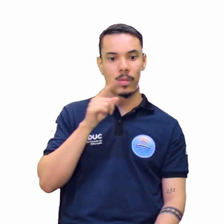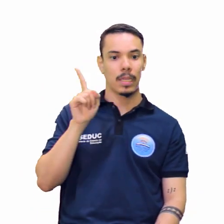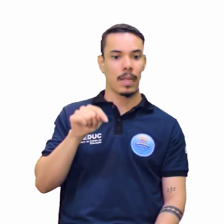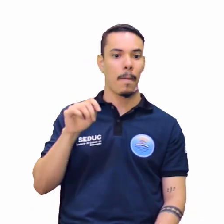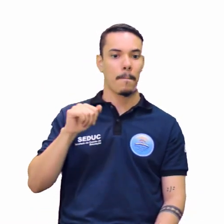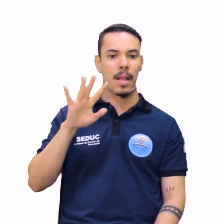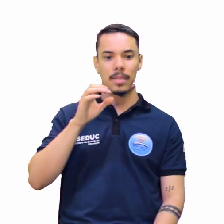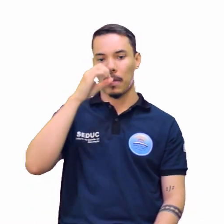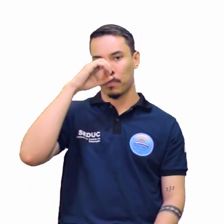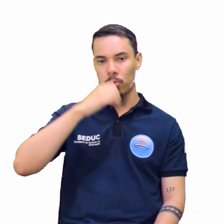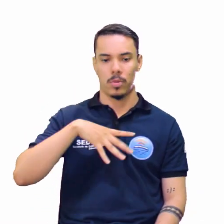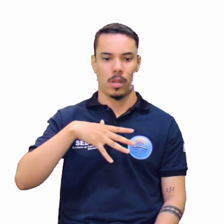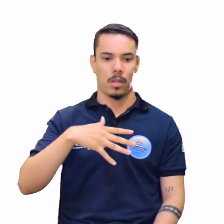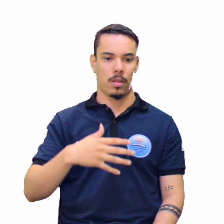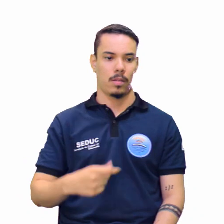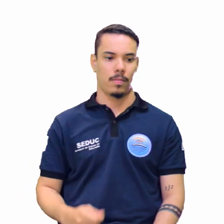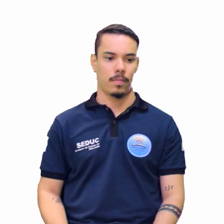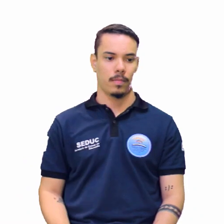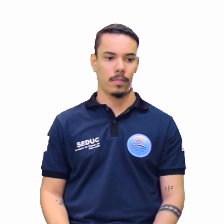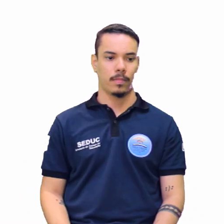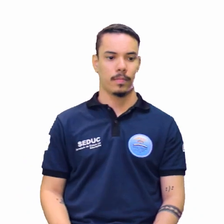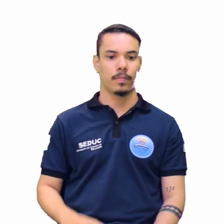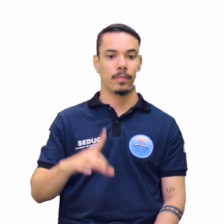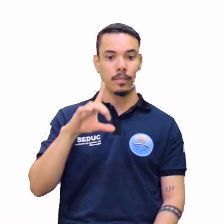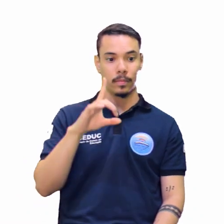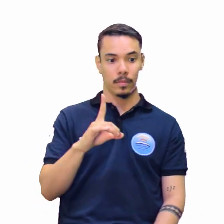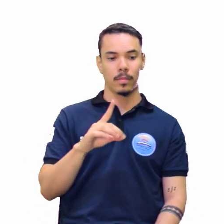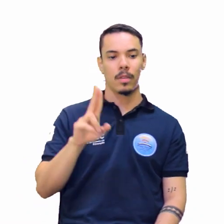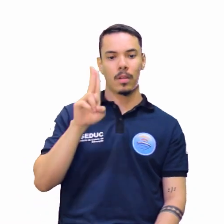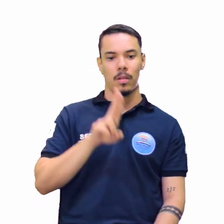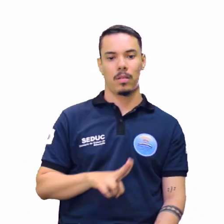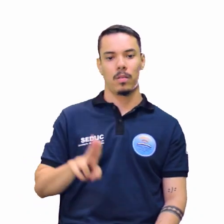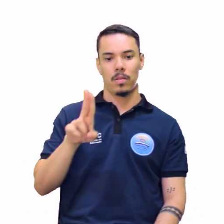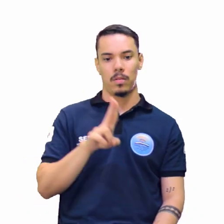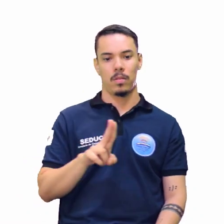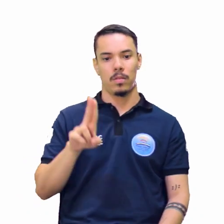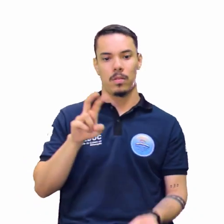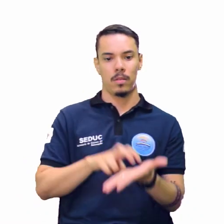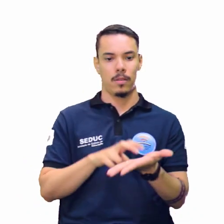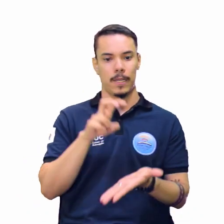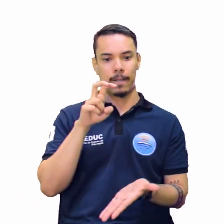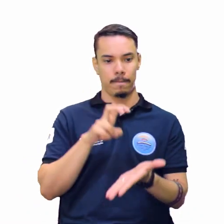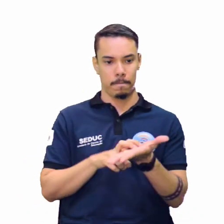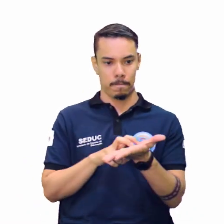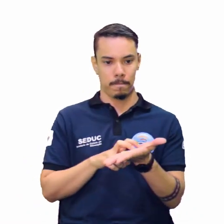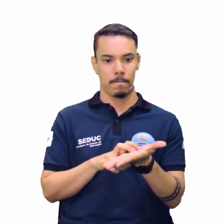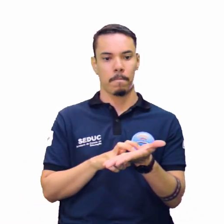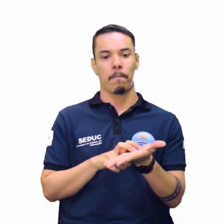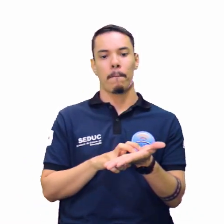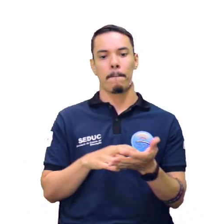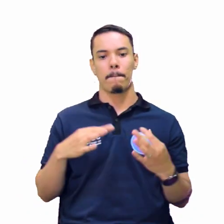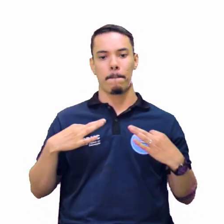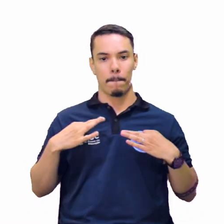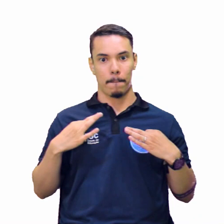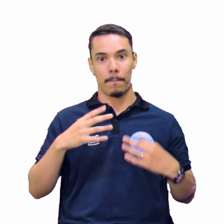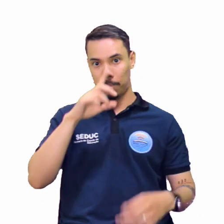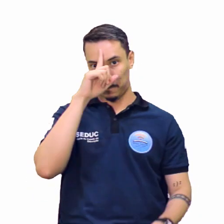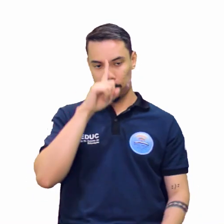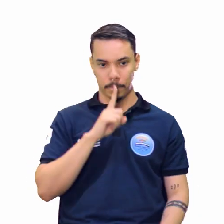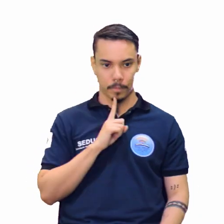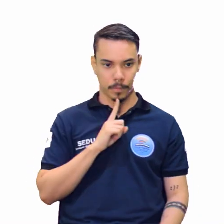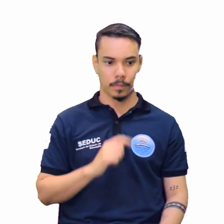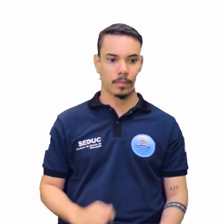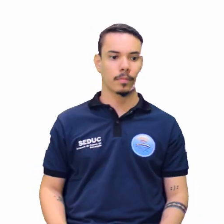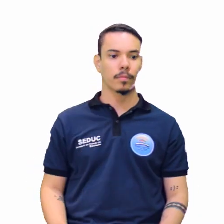é a mais Abusada de usou pela manhã na blusa amarela